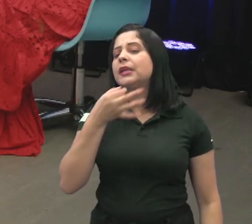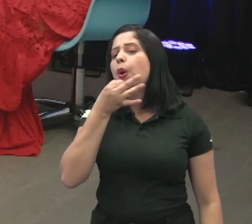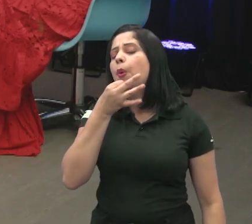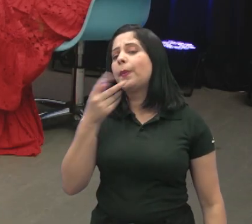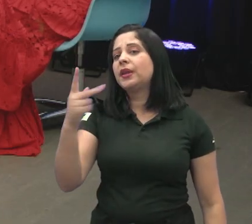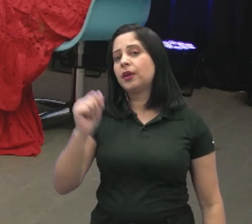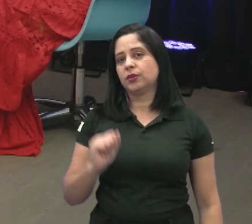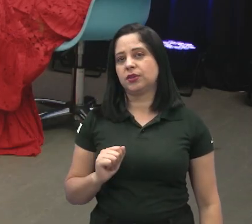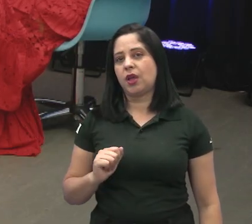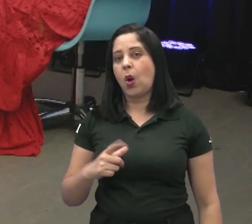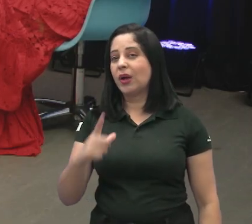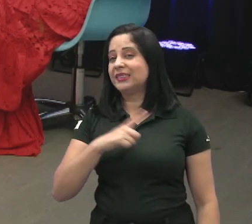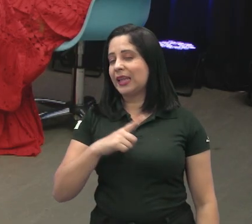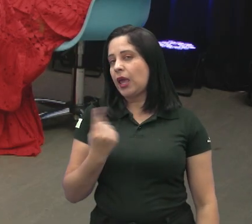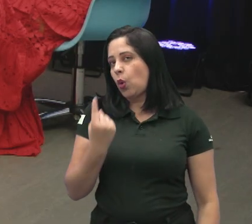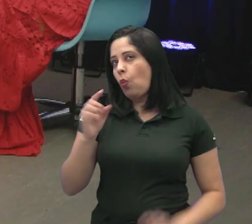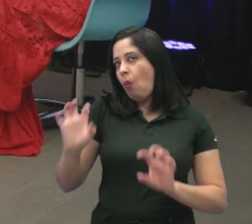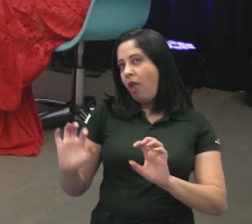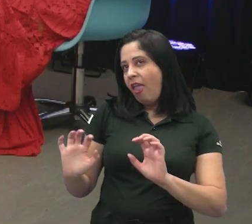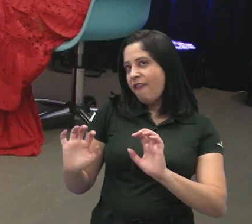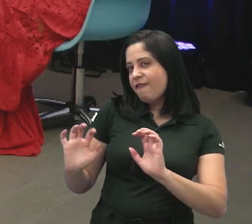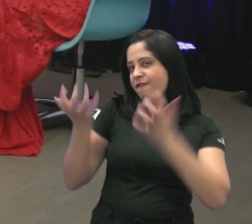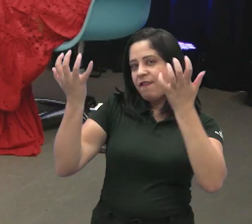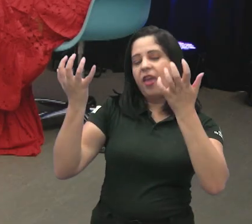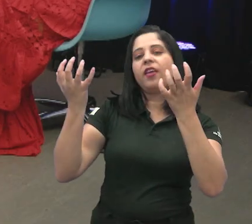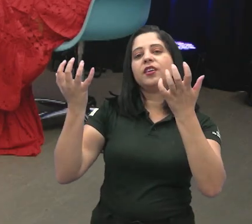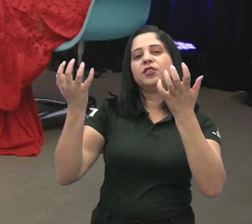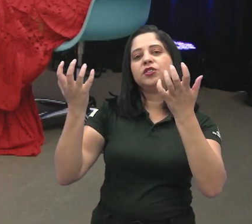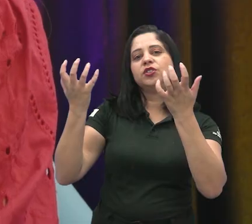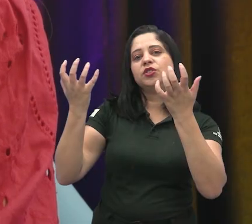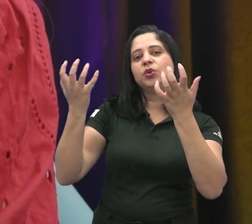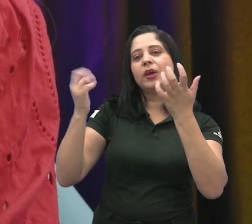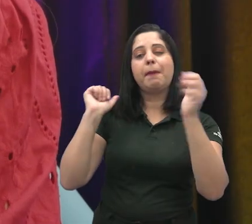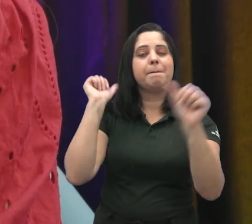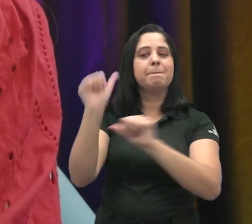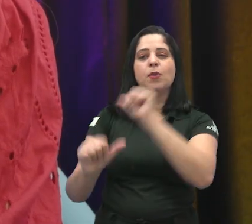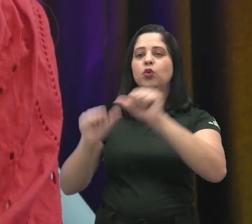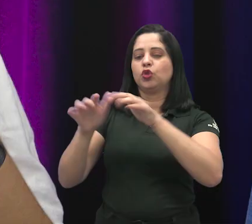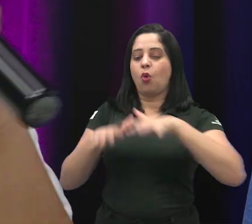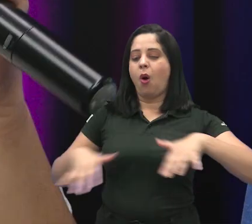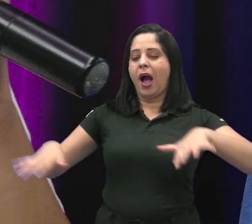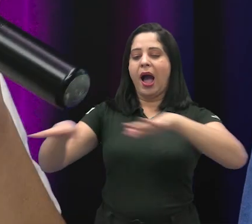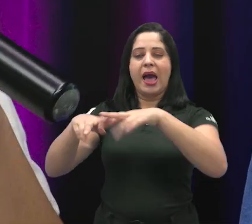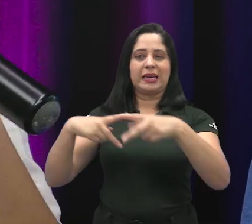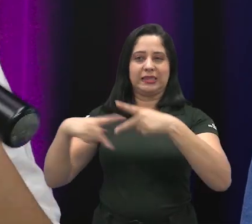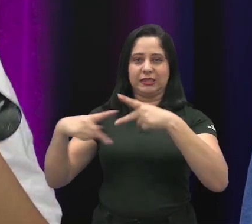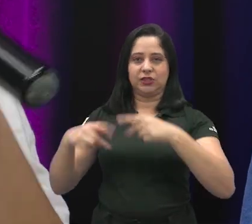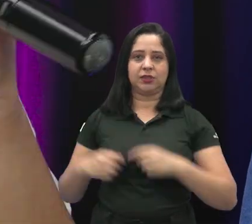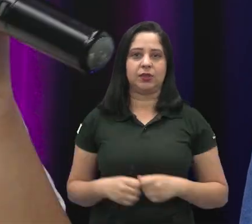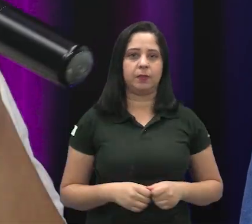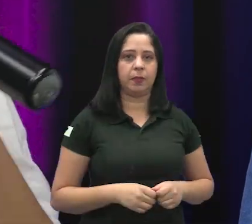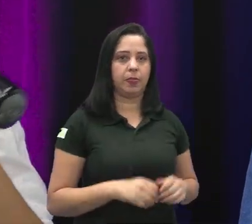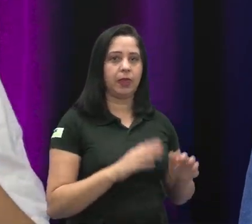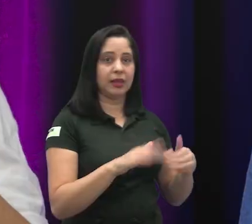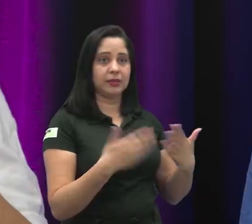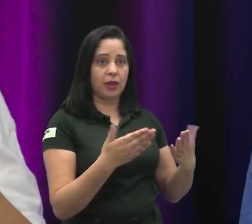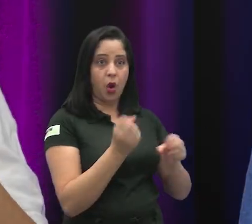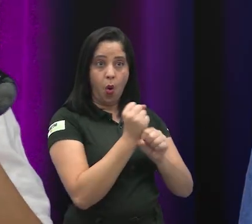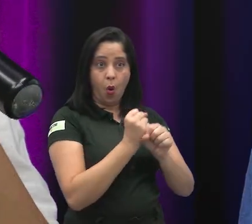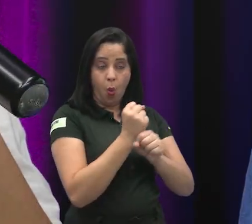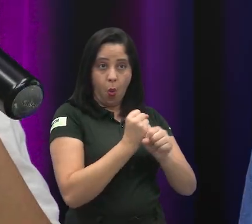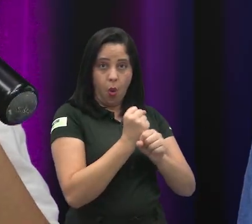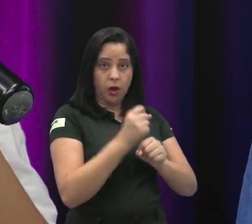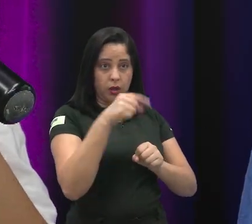algum evento cultural que você diria assim que transformou o espaço da cidade? Então, Pri, esse ano foi um ano que a gente recebeu